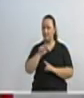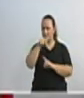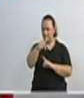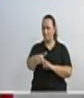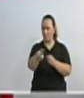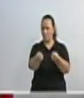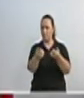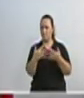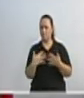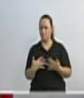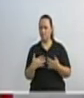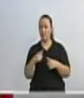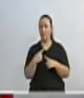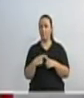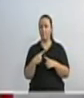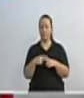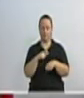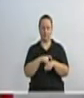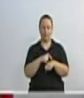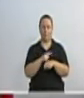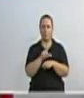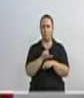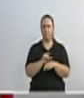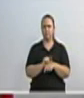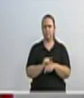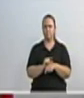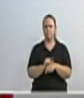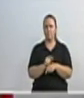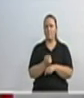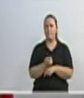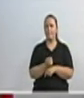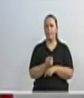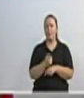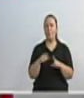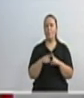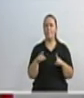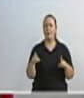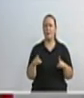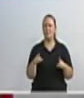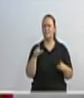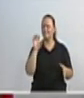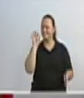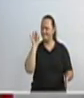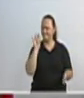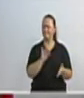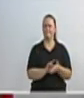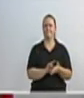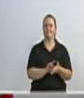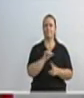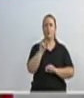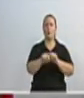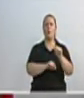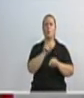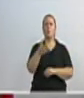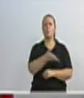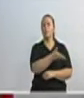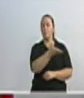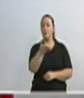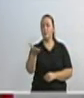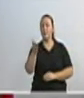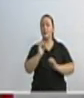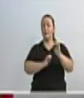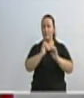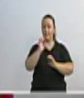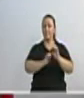pouco, porque o tempo vai ser curto, não vai ser muito longo. Mas, objetivamente, o que é que vocês, como operadores de